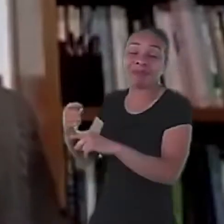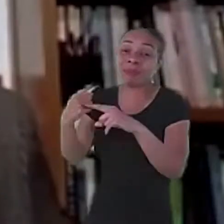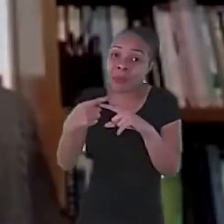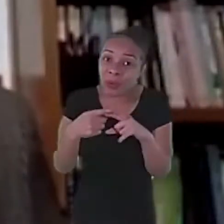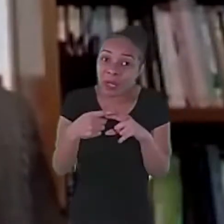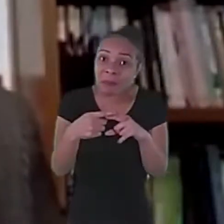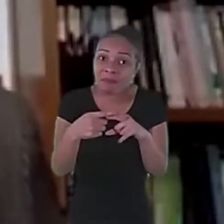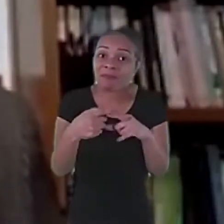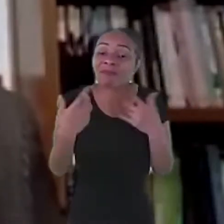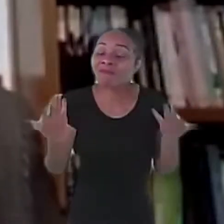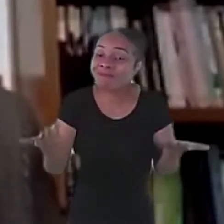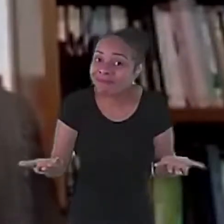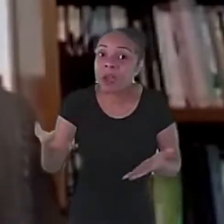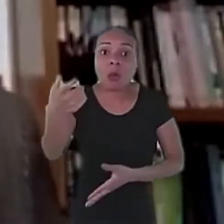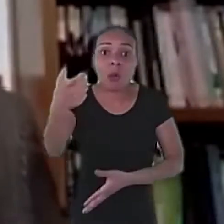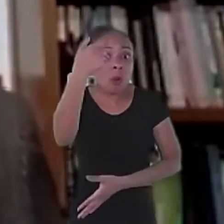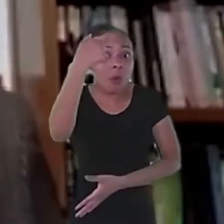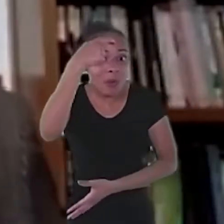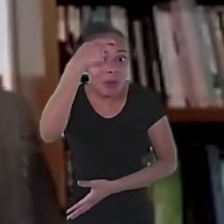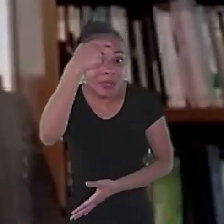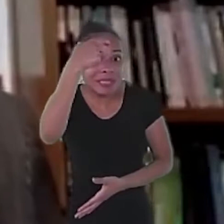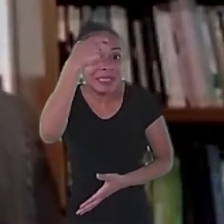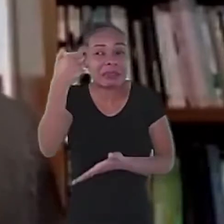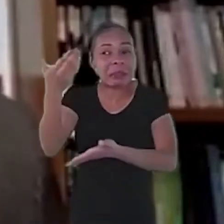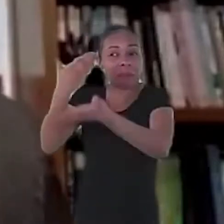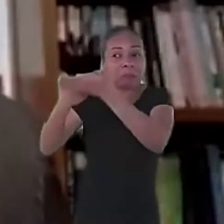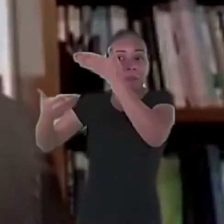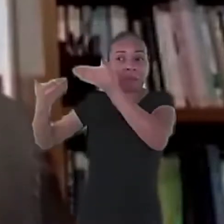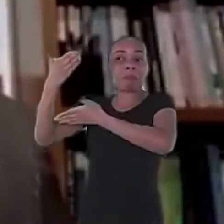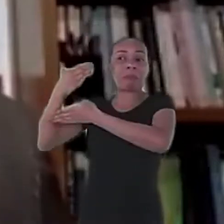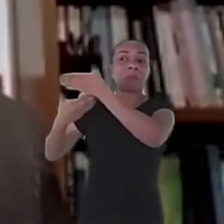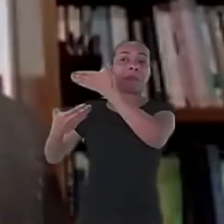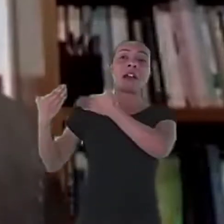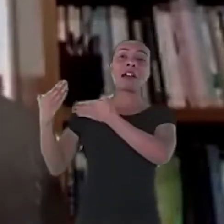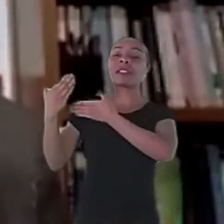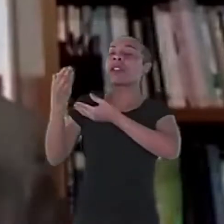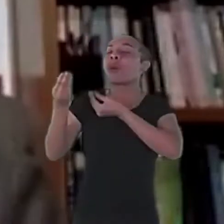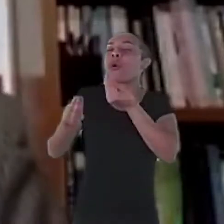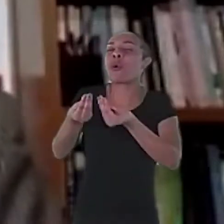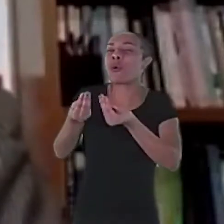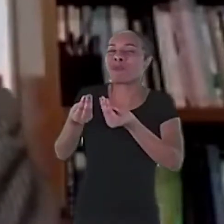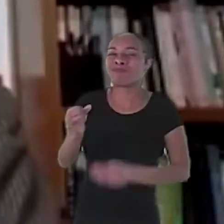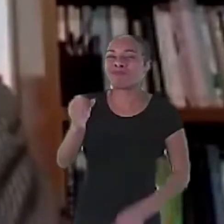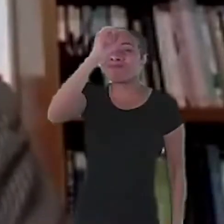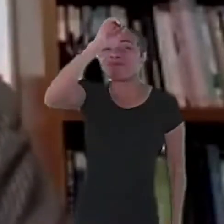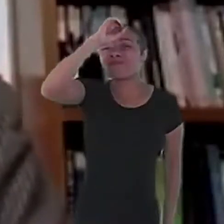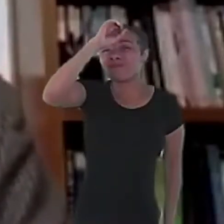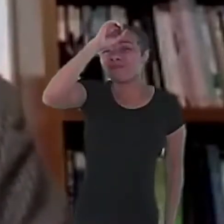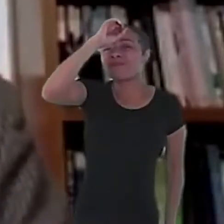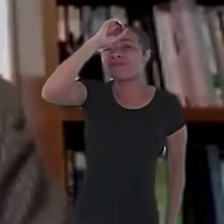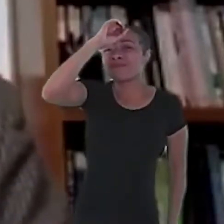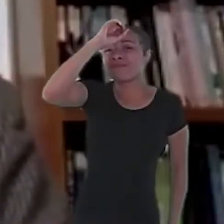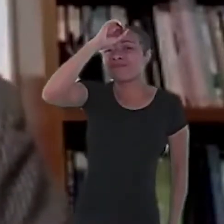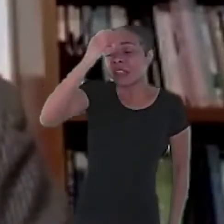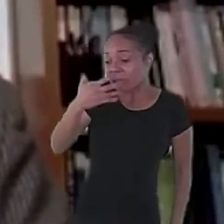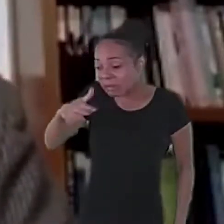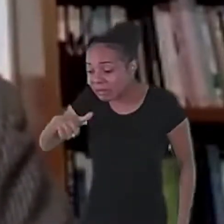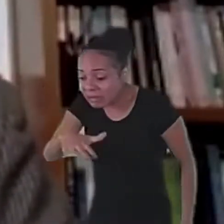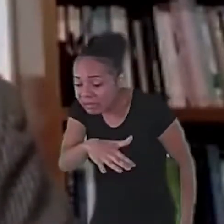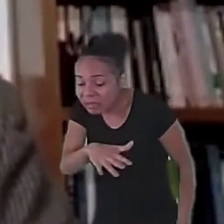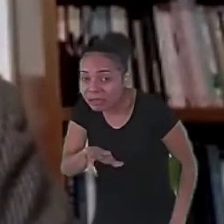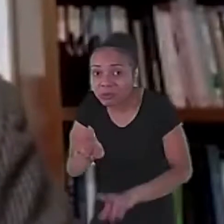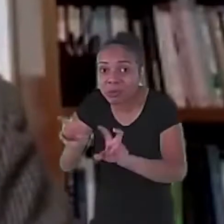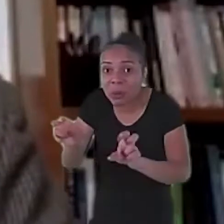era uma concepção ingênua, angelical das crianças, de